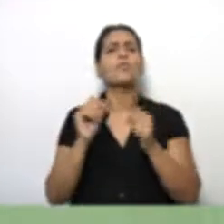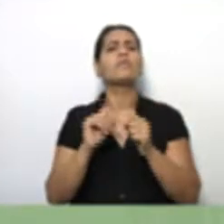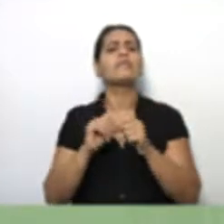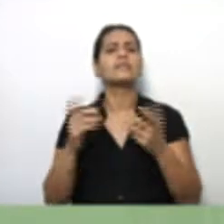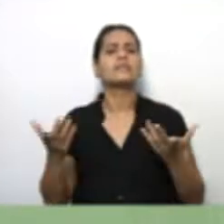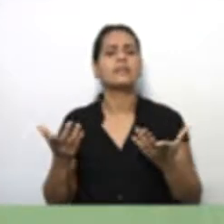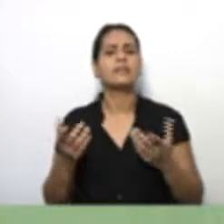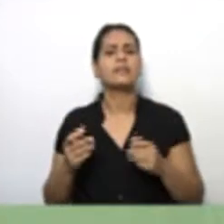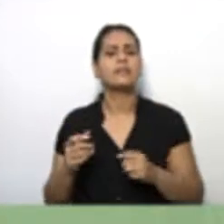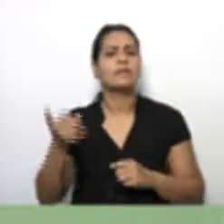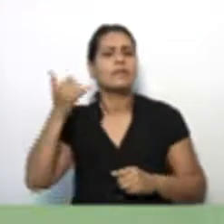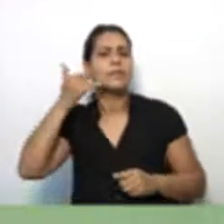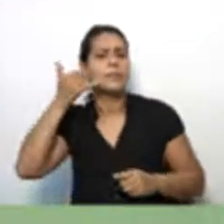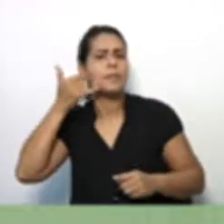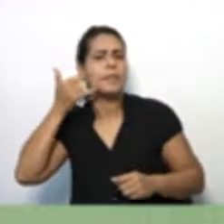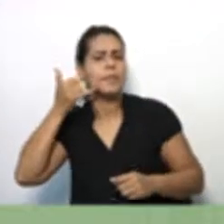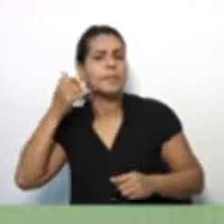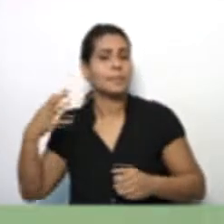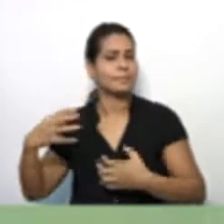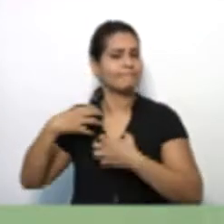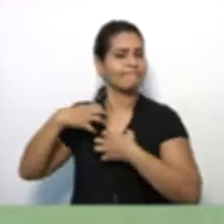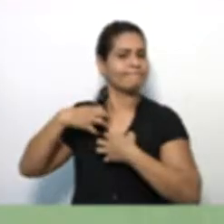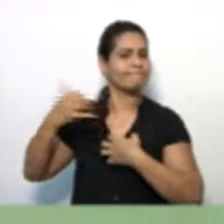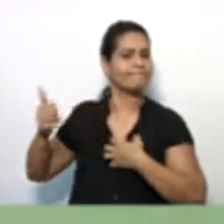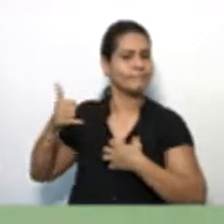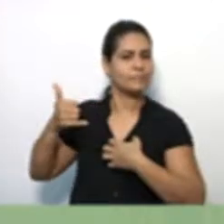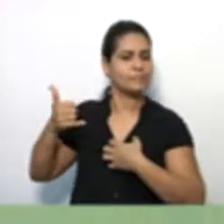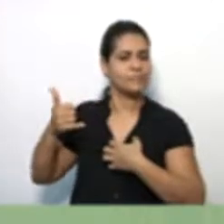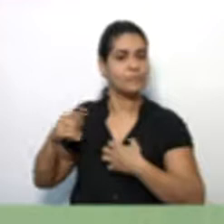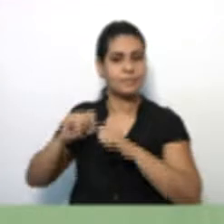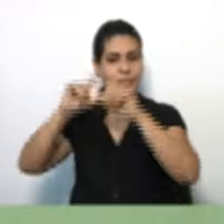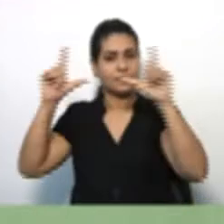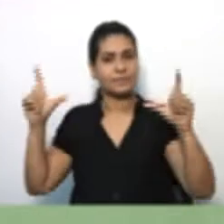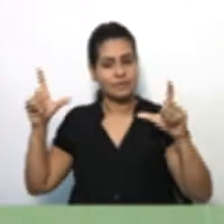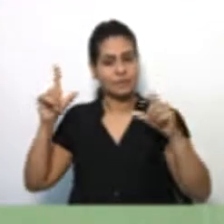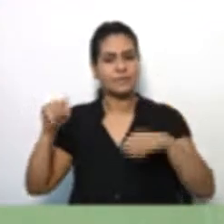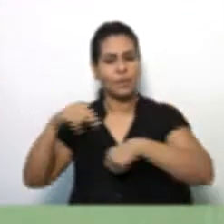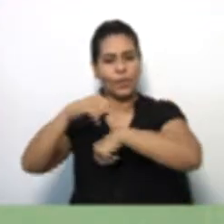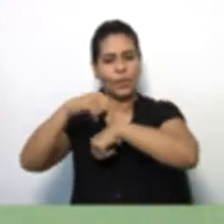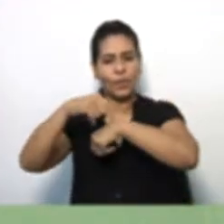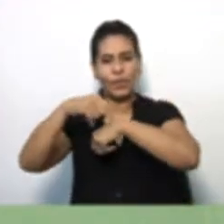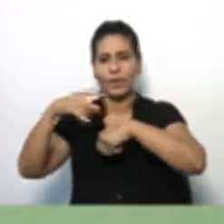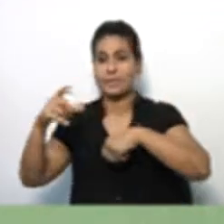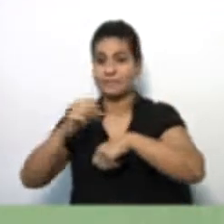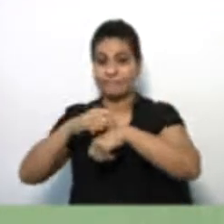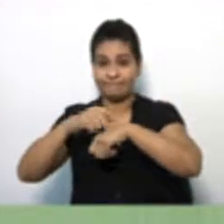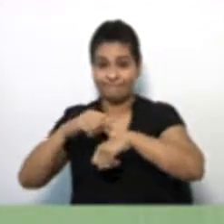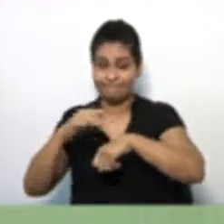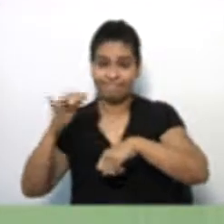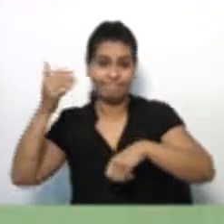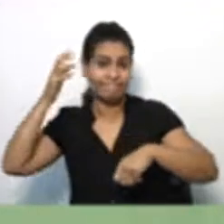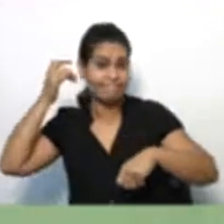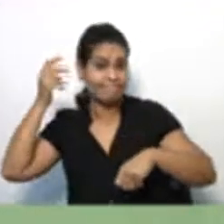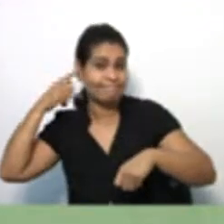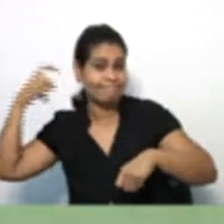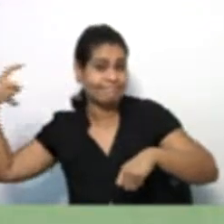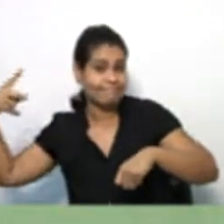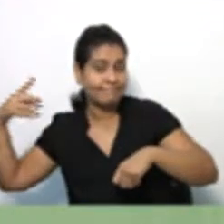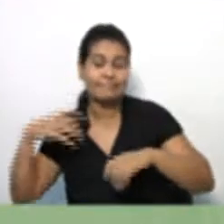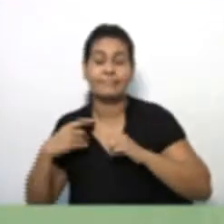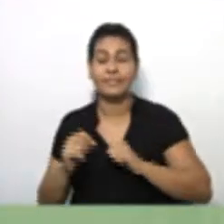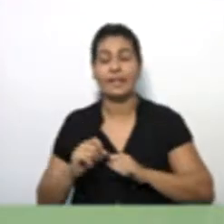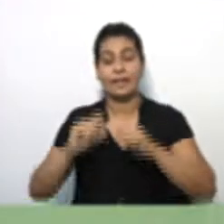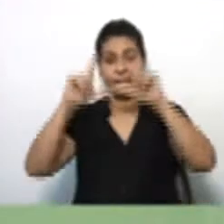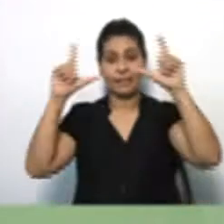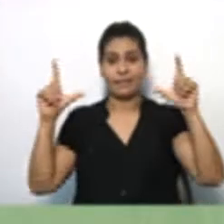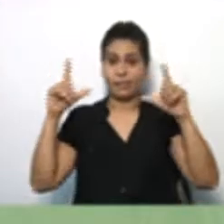fazer, vou colocar o despertador, né? Para tocar, né? Nem fiz aqui um reloginho. que será feito alcançando o quê? O resultado futuro,